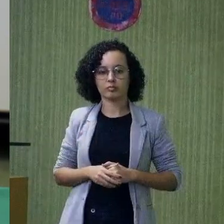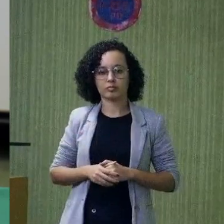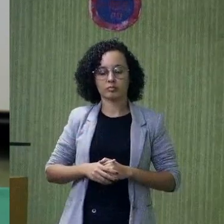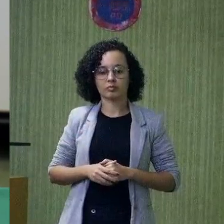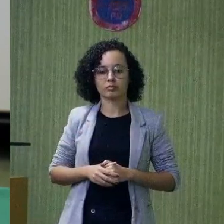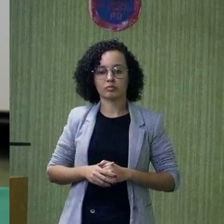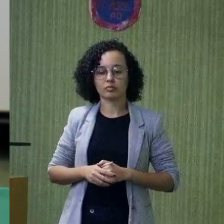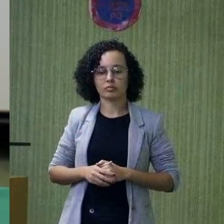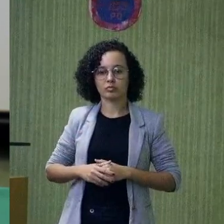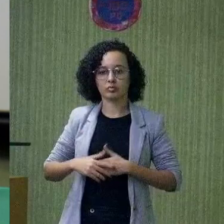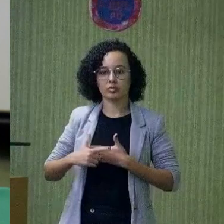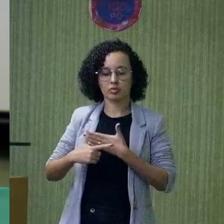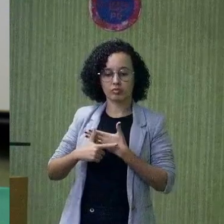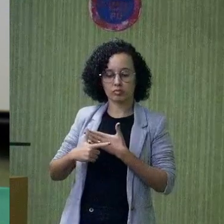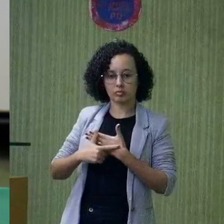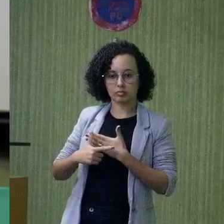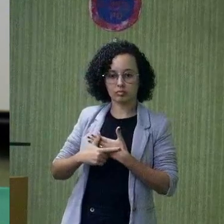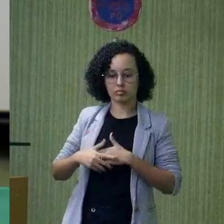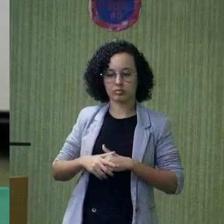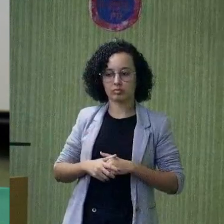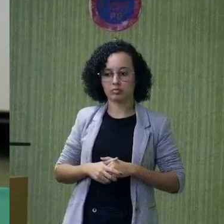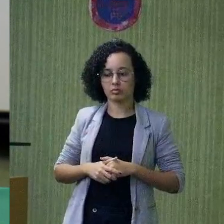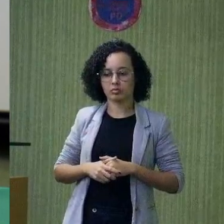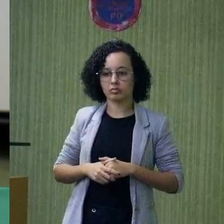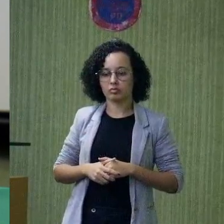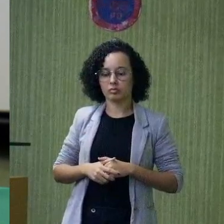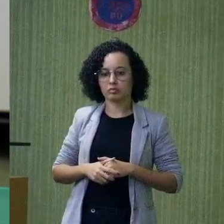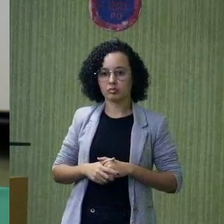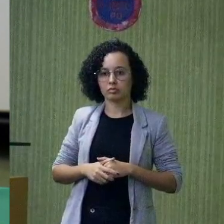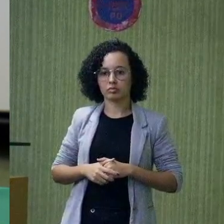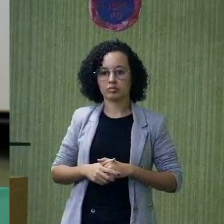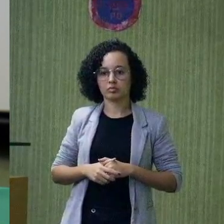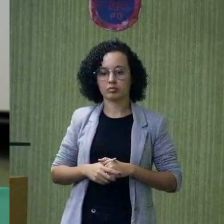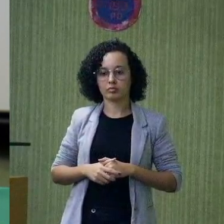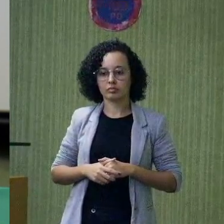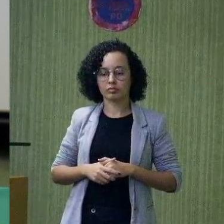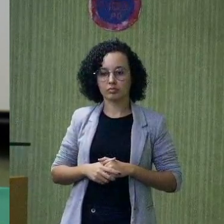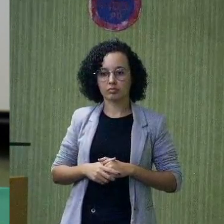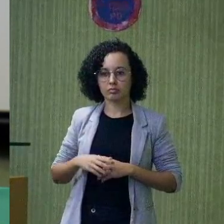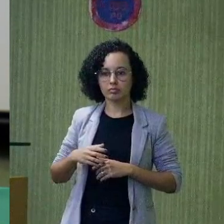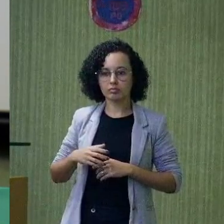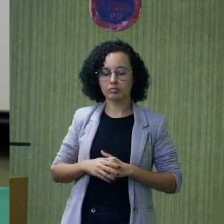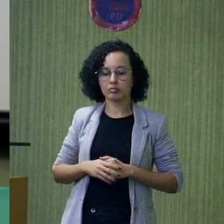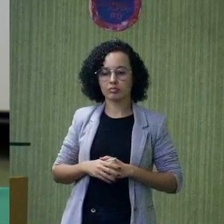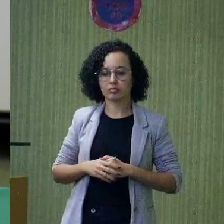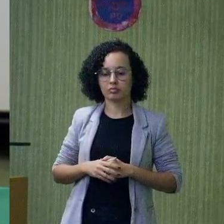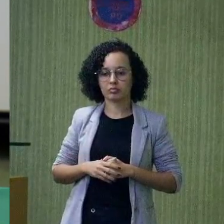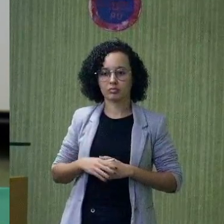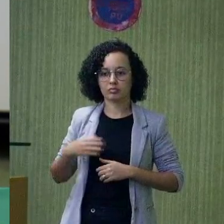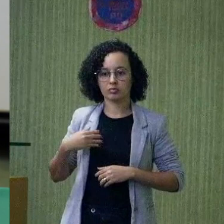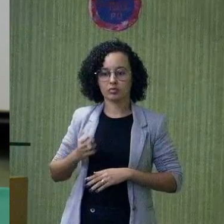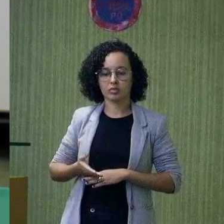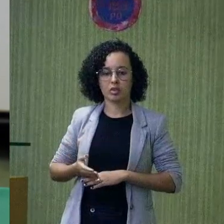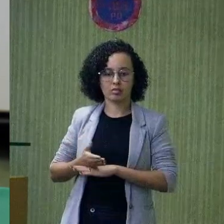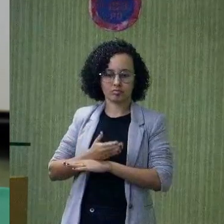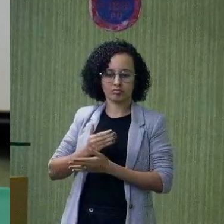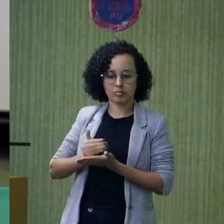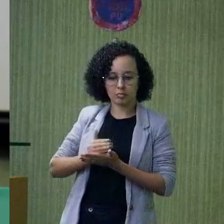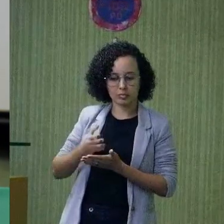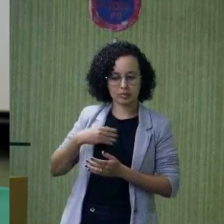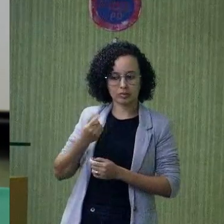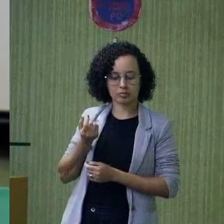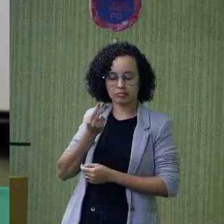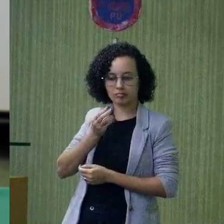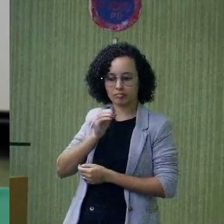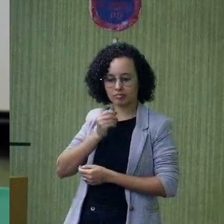função nas comarcas de Frederico vés falha eu tô aqui com ela desde o início eu disse eu vou pronunciar errado